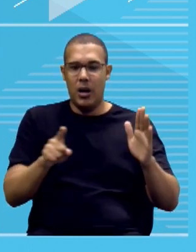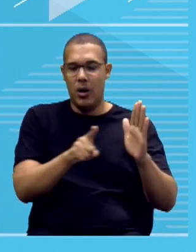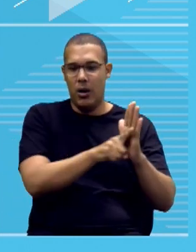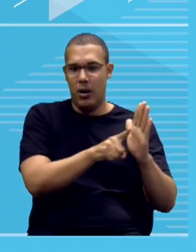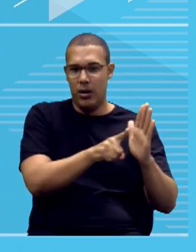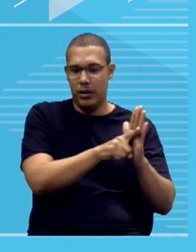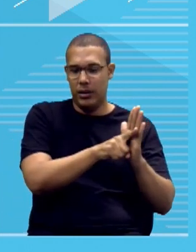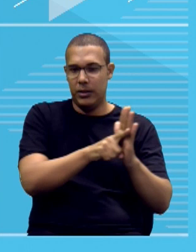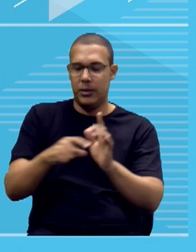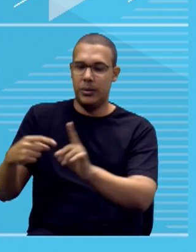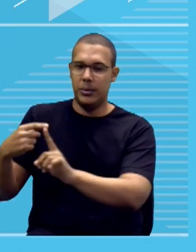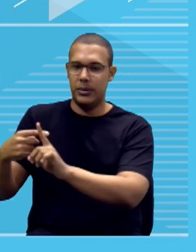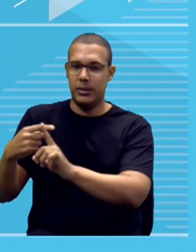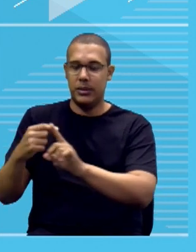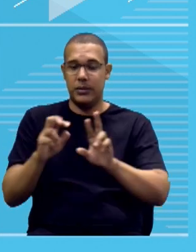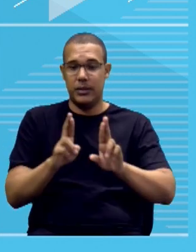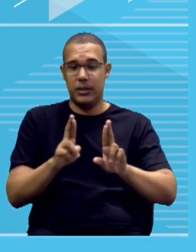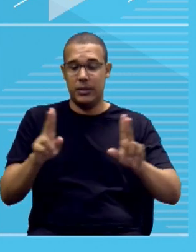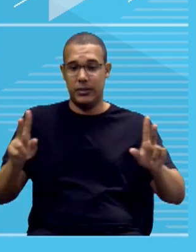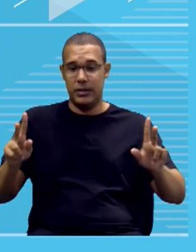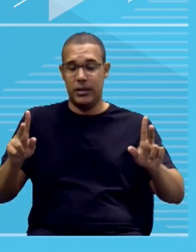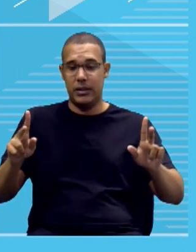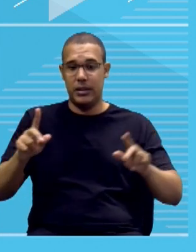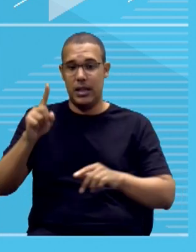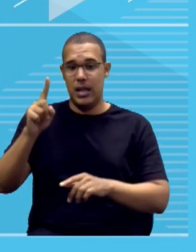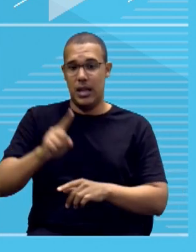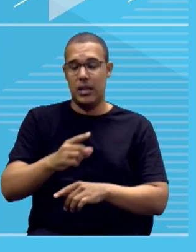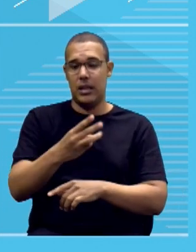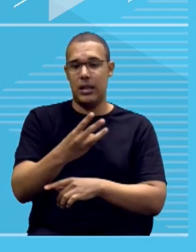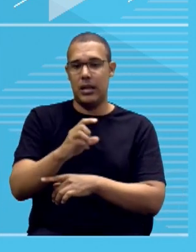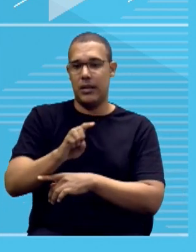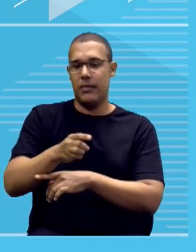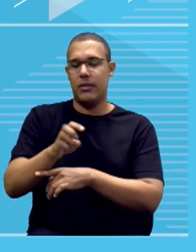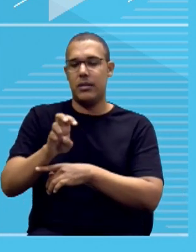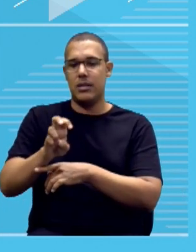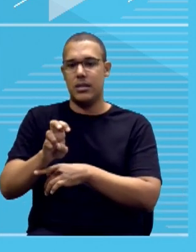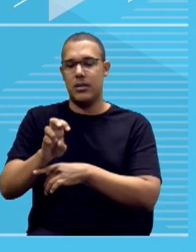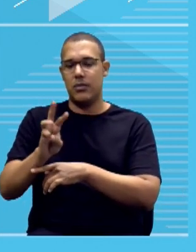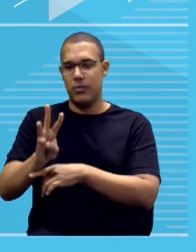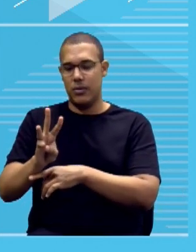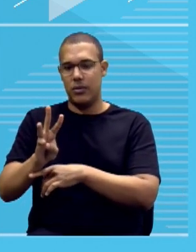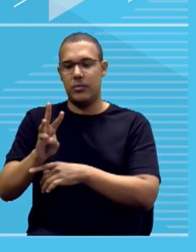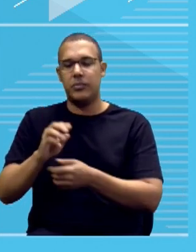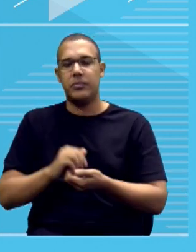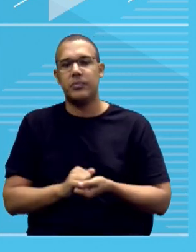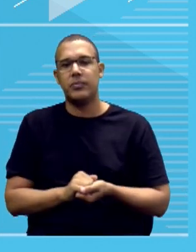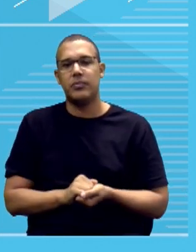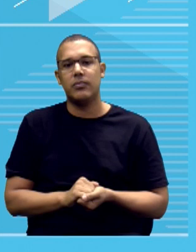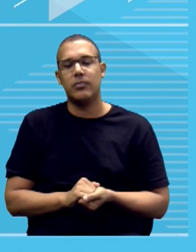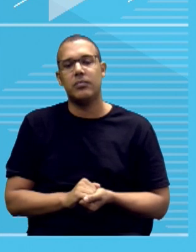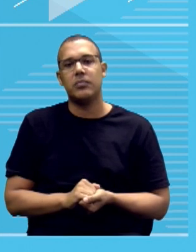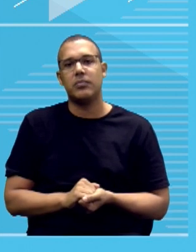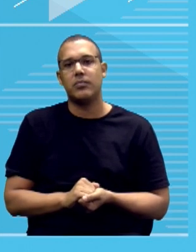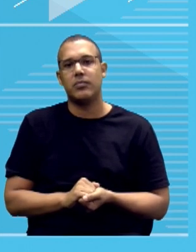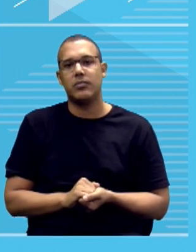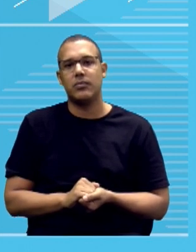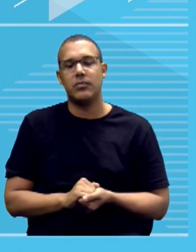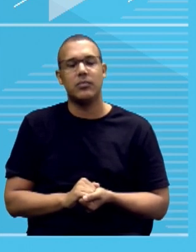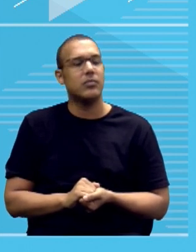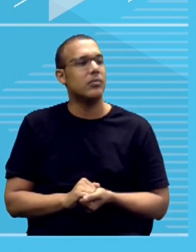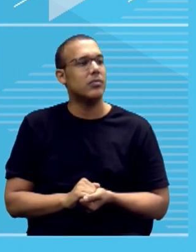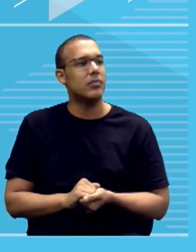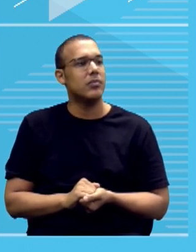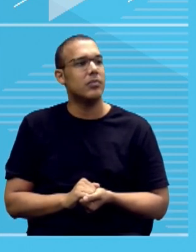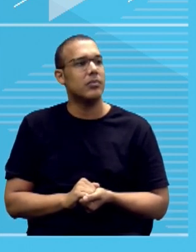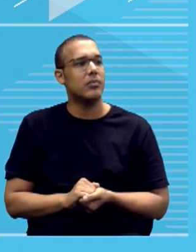esse polo positivo vale 3,5 volts. Não é que a pilha tenha 3,5